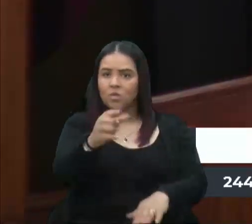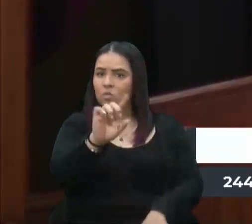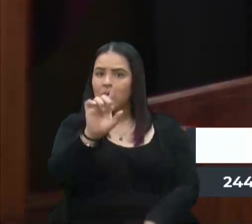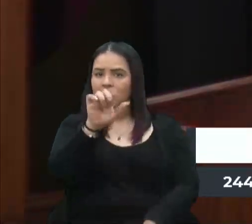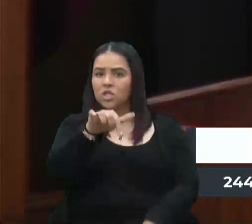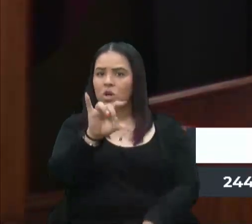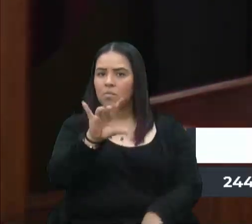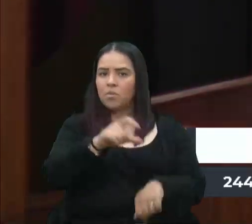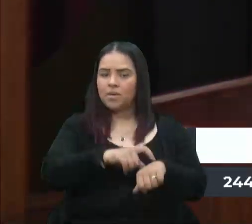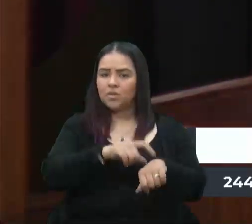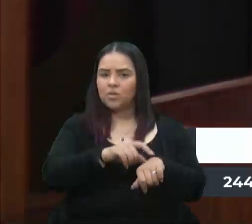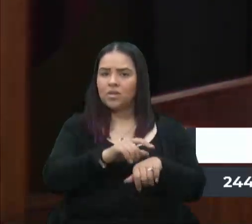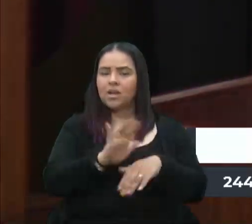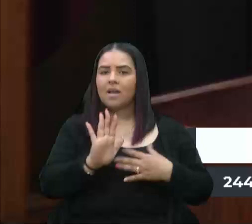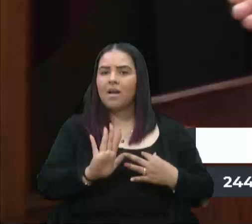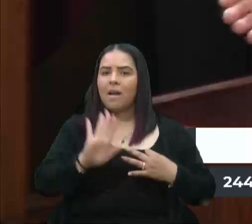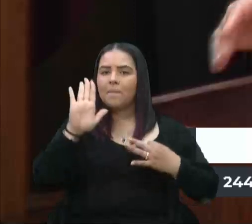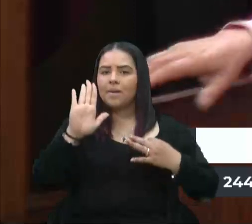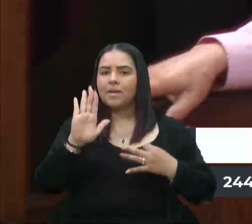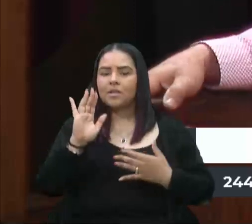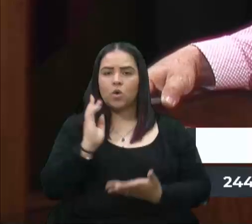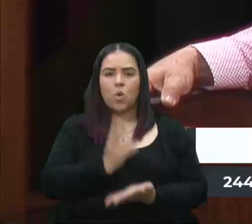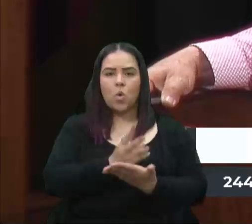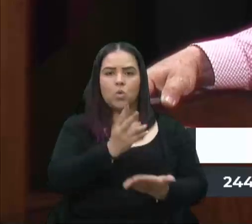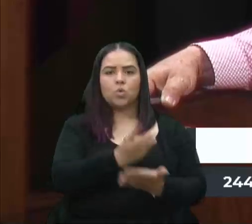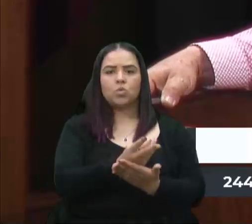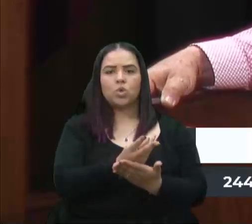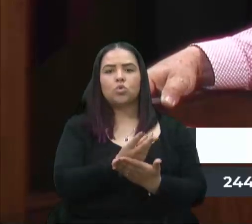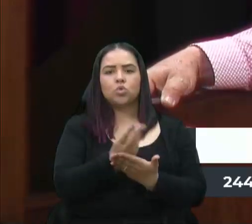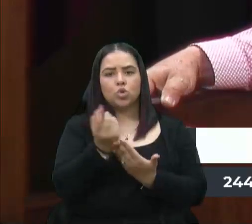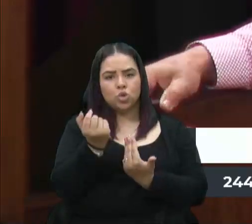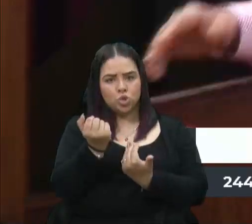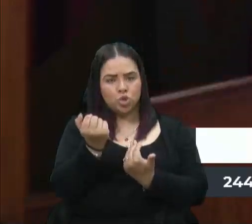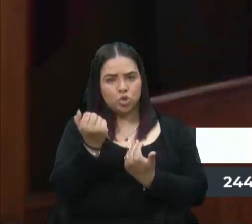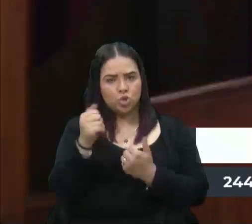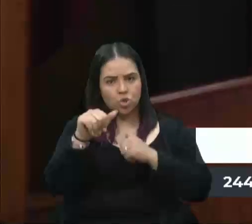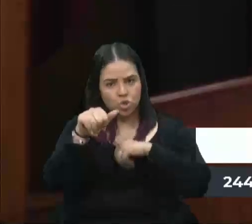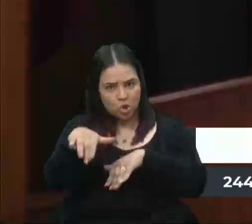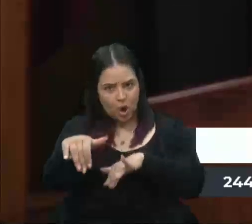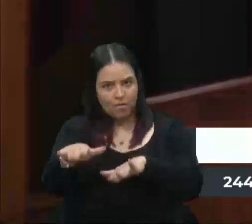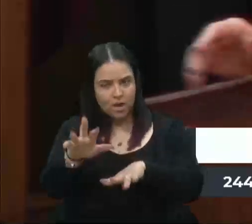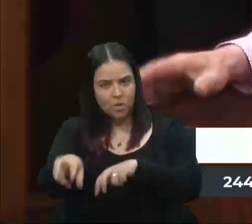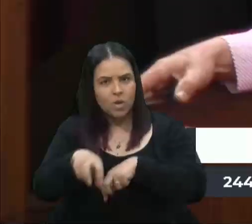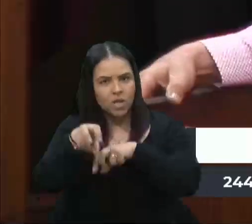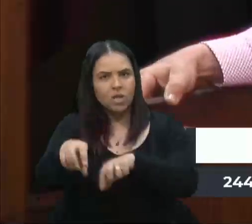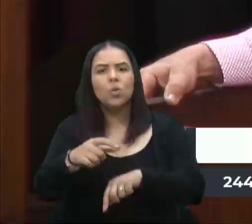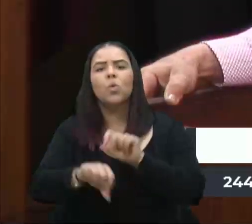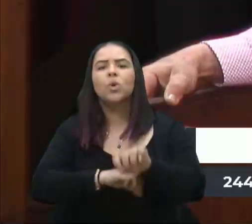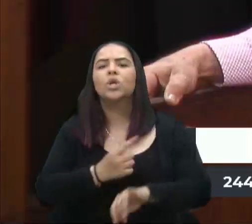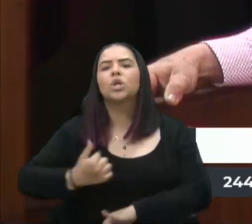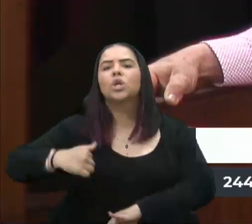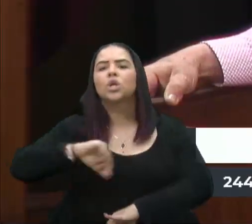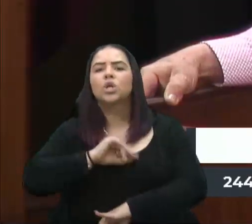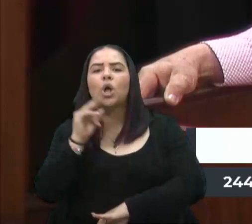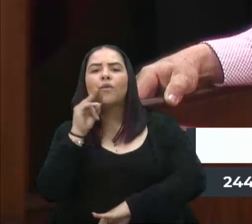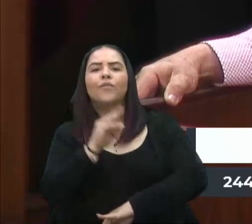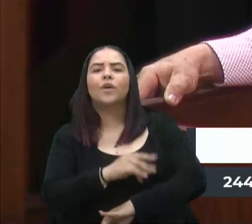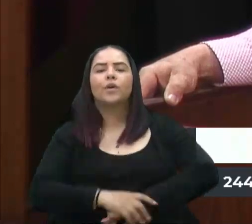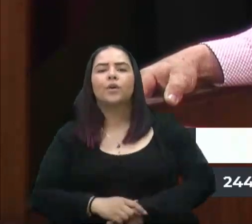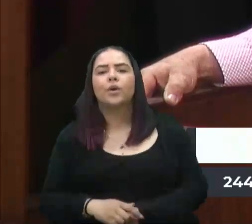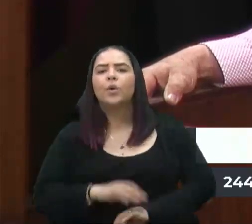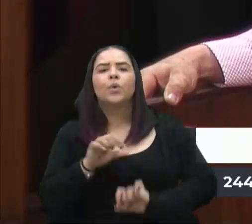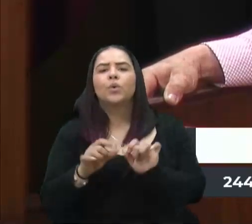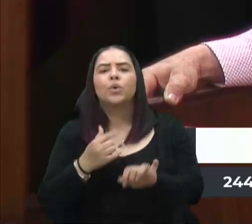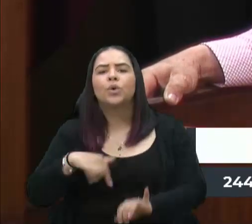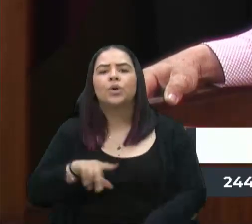falar. Incentivo à permanência no jovem no interior. O que que a gente vê de cima para baixo? O que que a gente